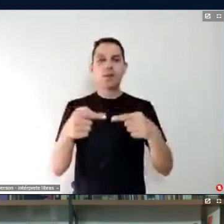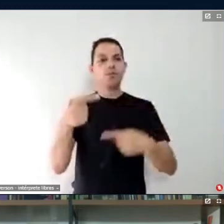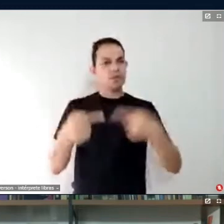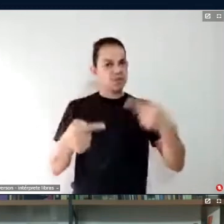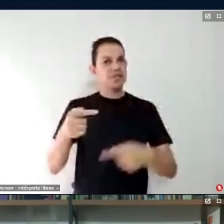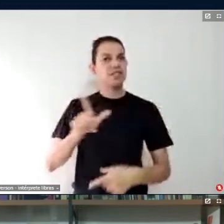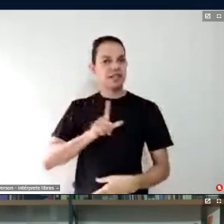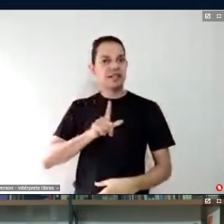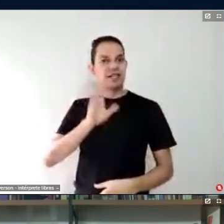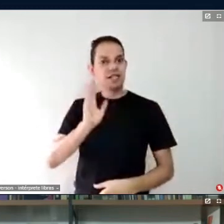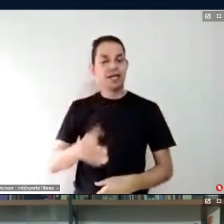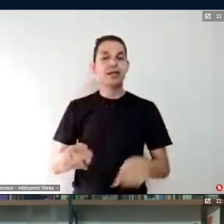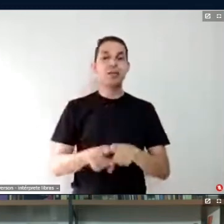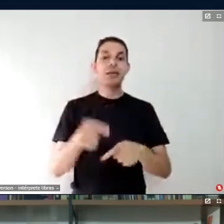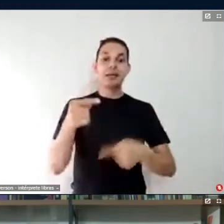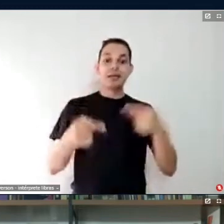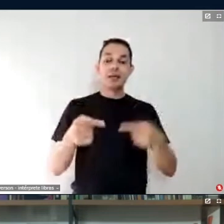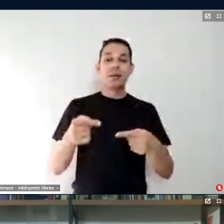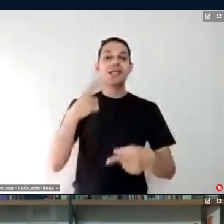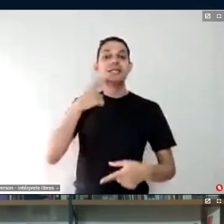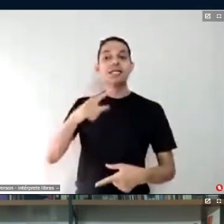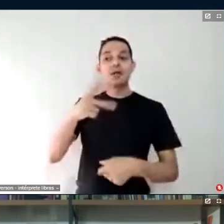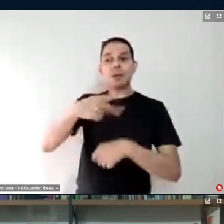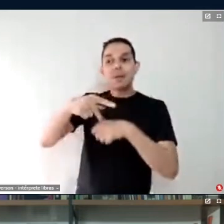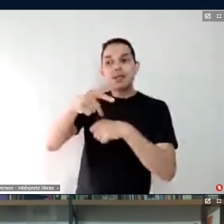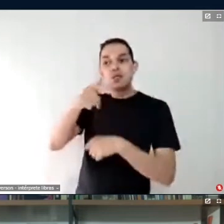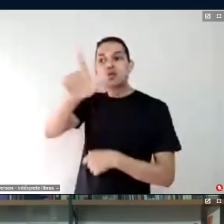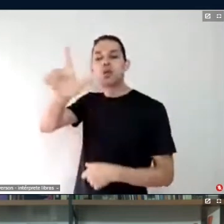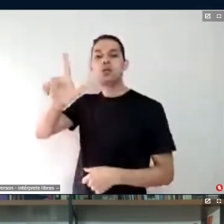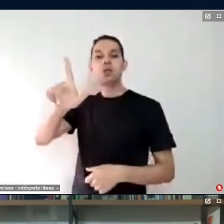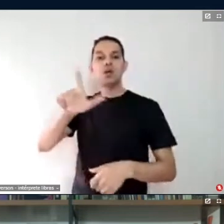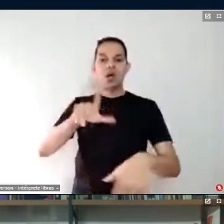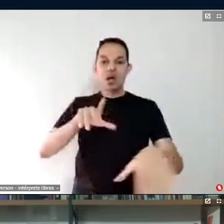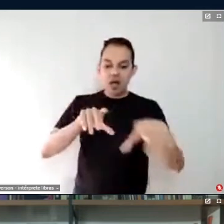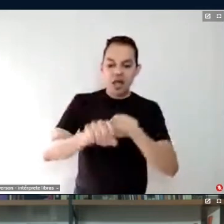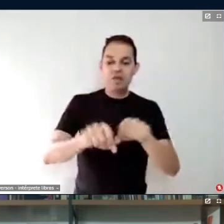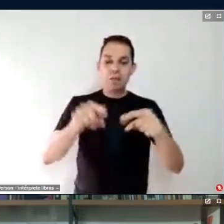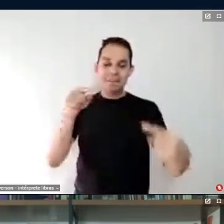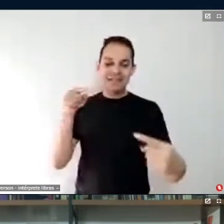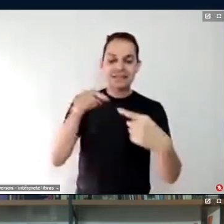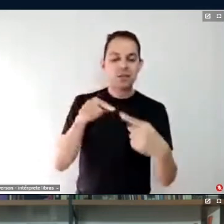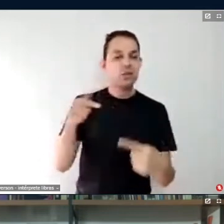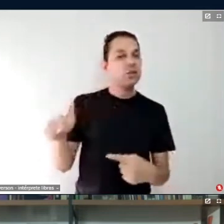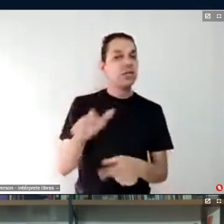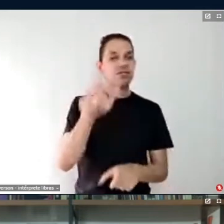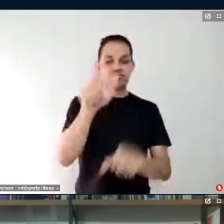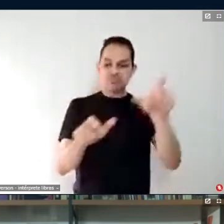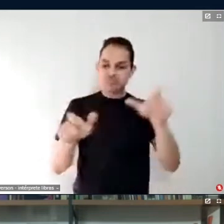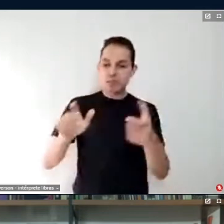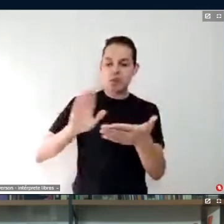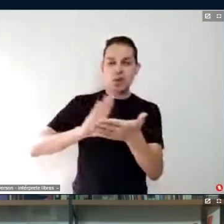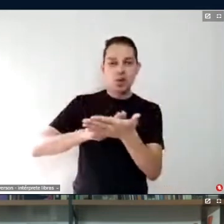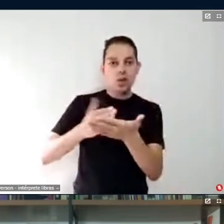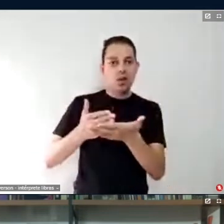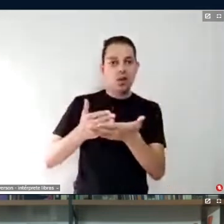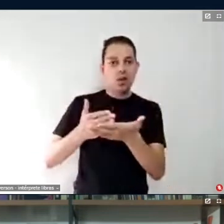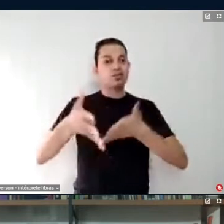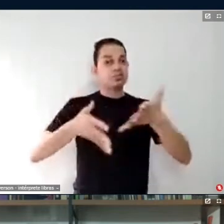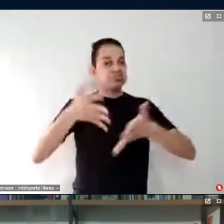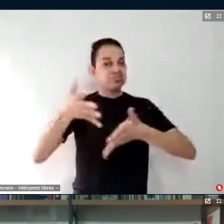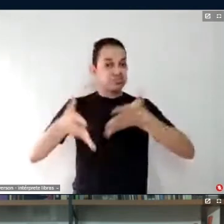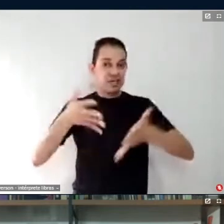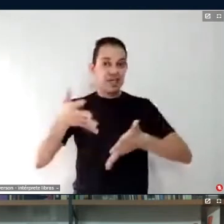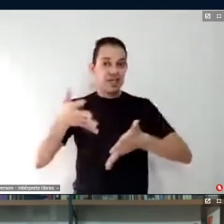debates em línguas estrangeiras que não existe uma formação específica para os intérpretes de língua de sinais. Então, existem